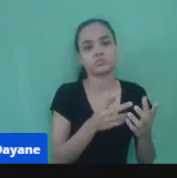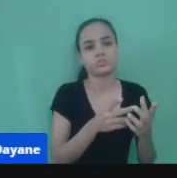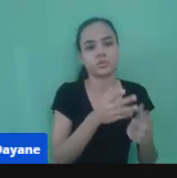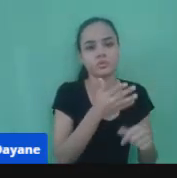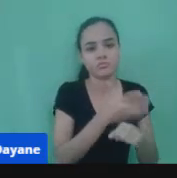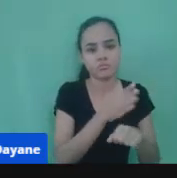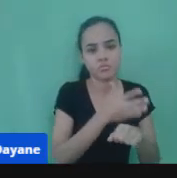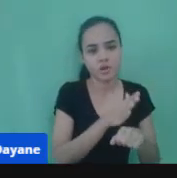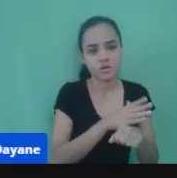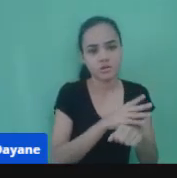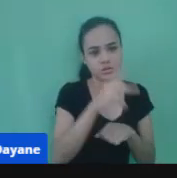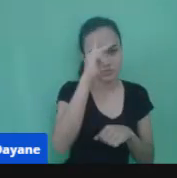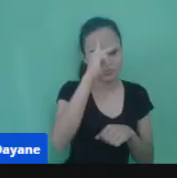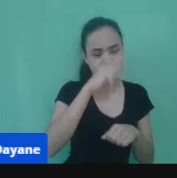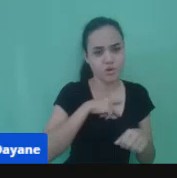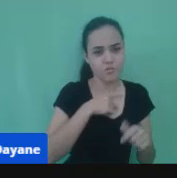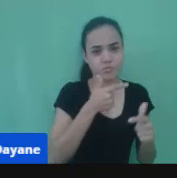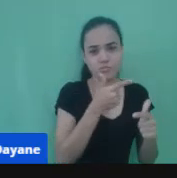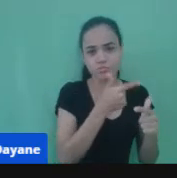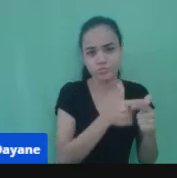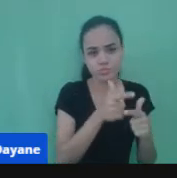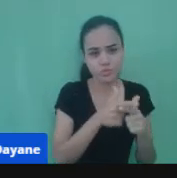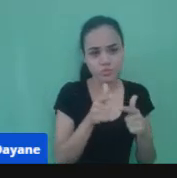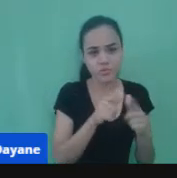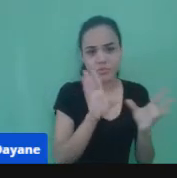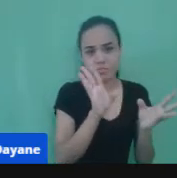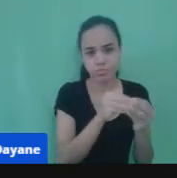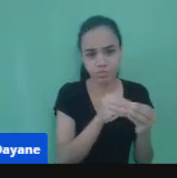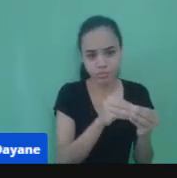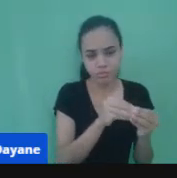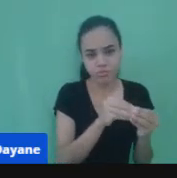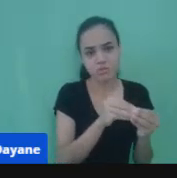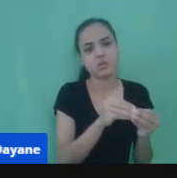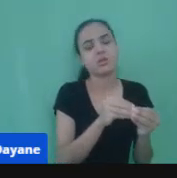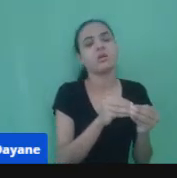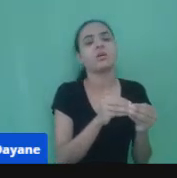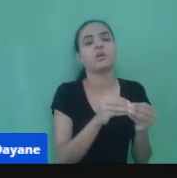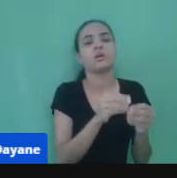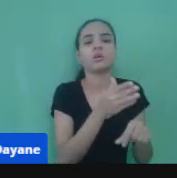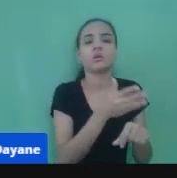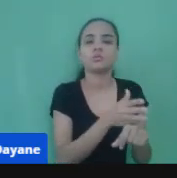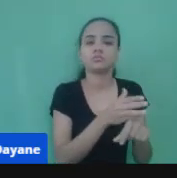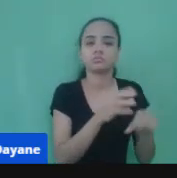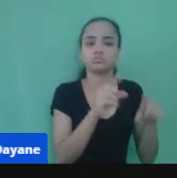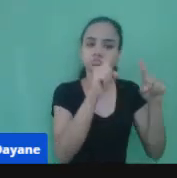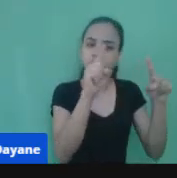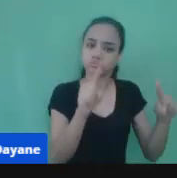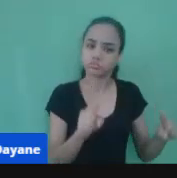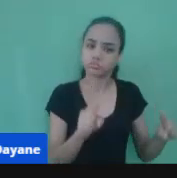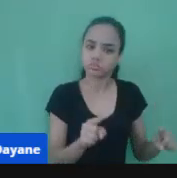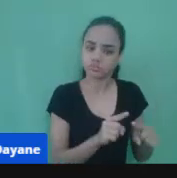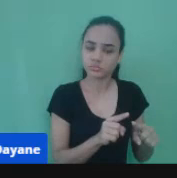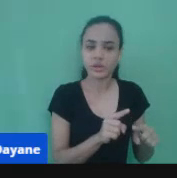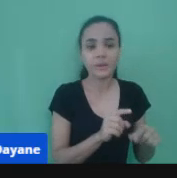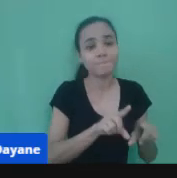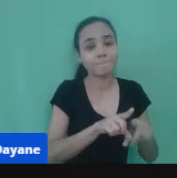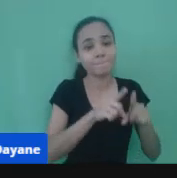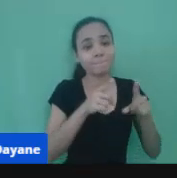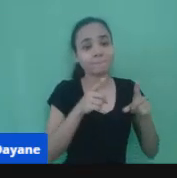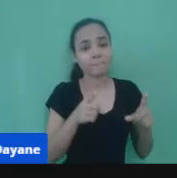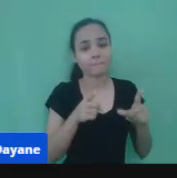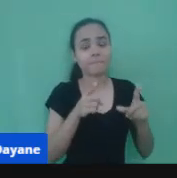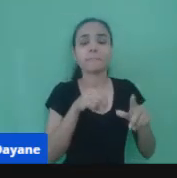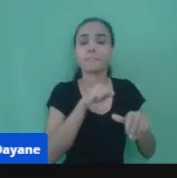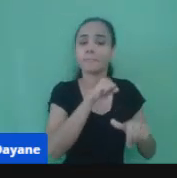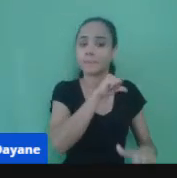problemas pontuais. E de certa forma, essas ações não provocam uma transformação a longa escala, não repensam